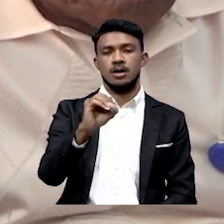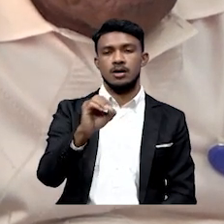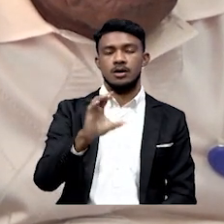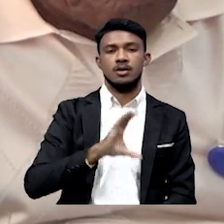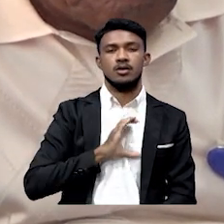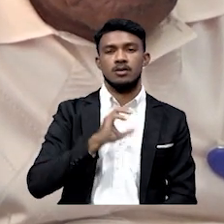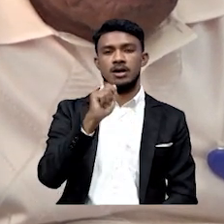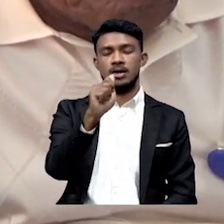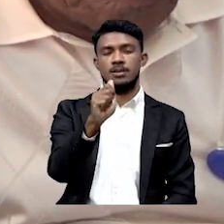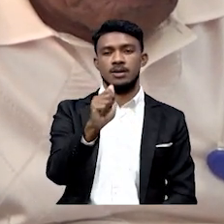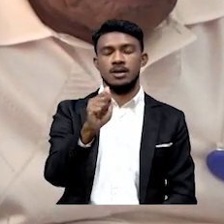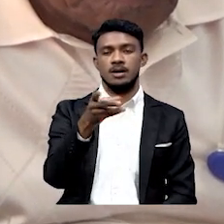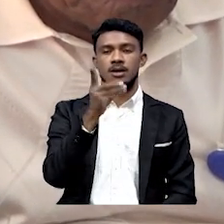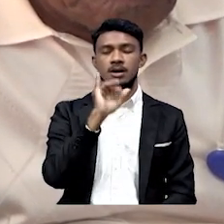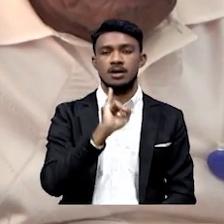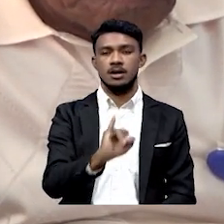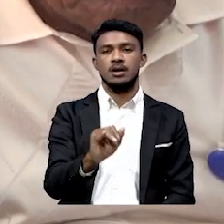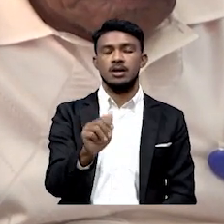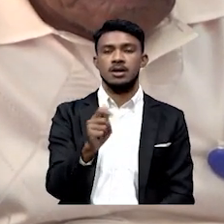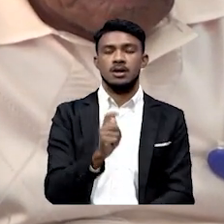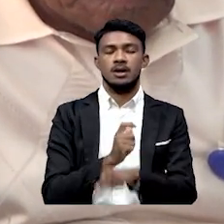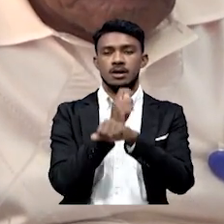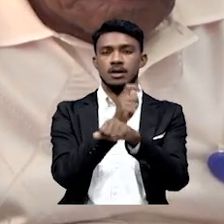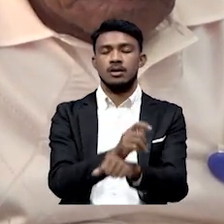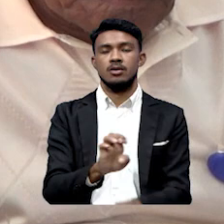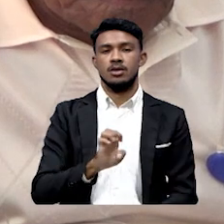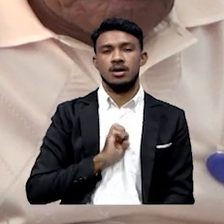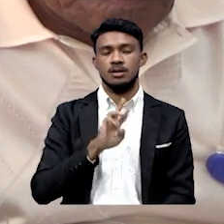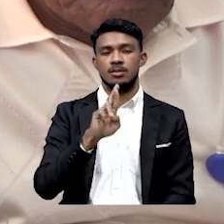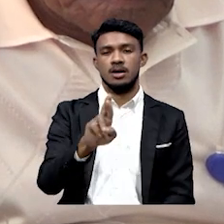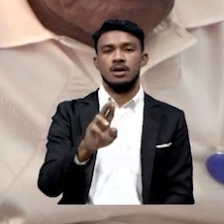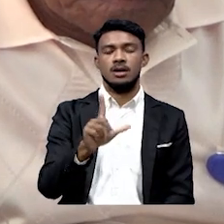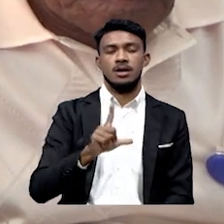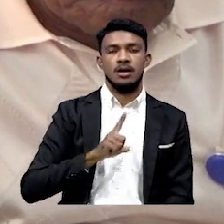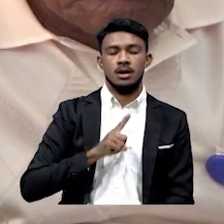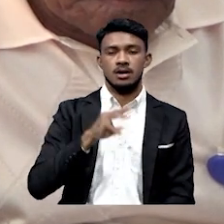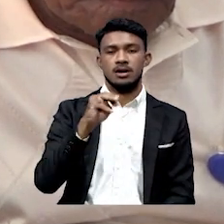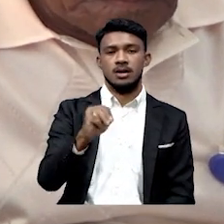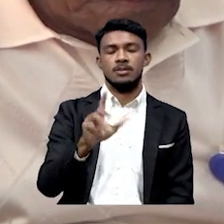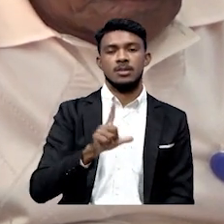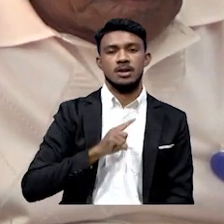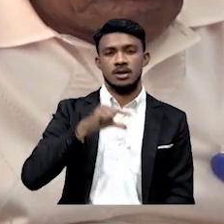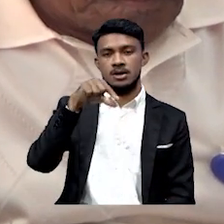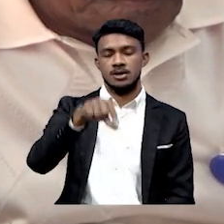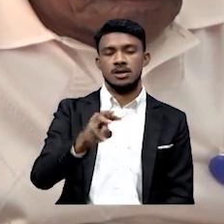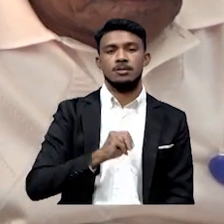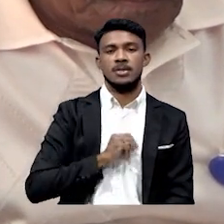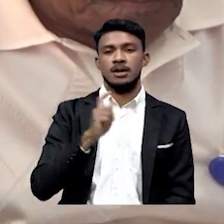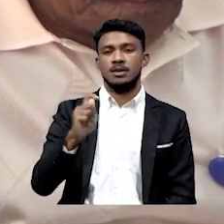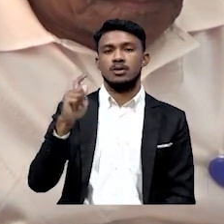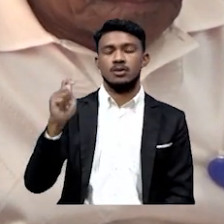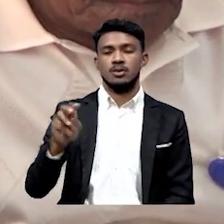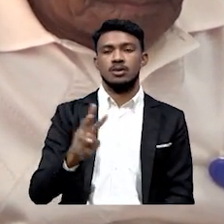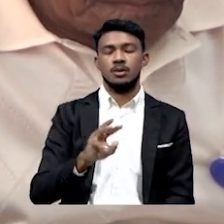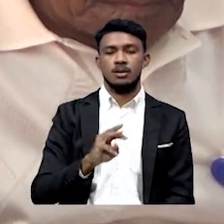Lima Dili Atauro Ermera Lauten Likisa Manatutu